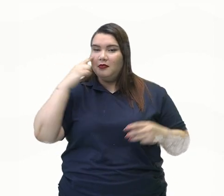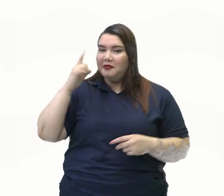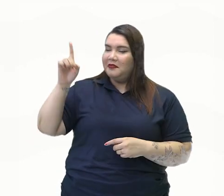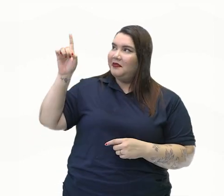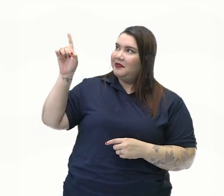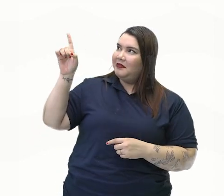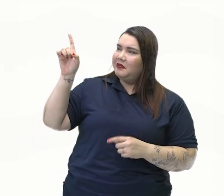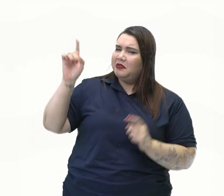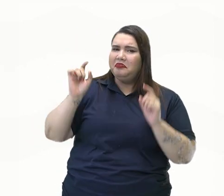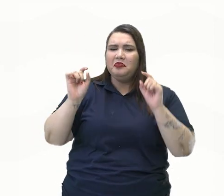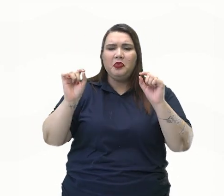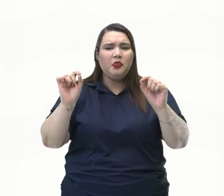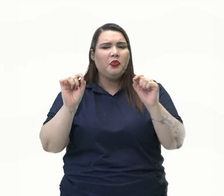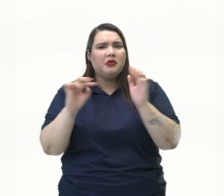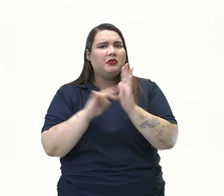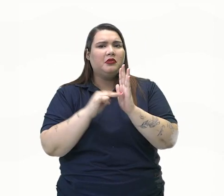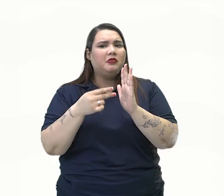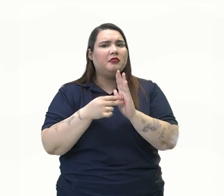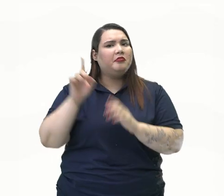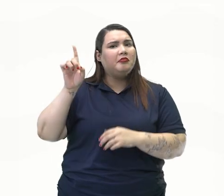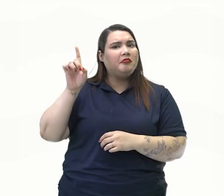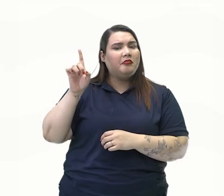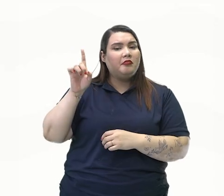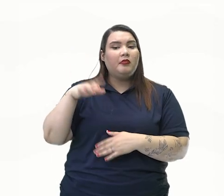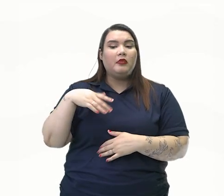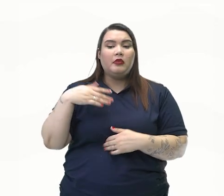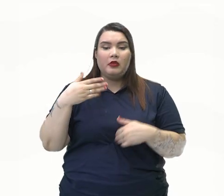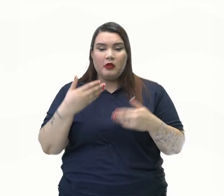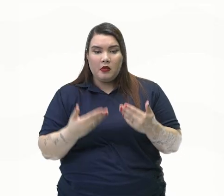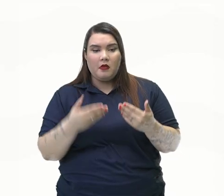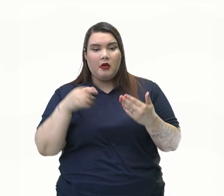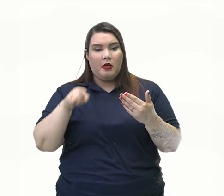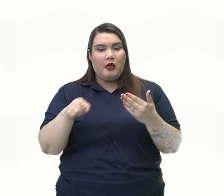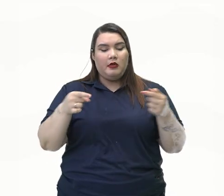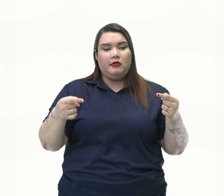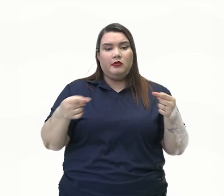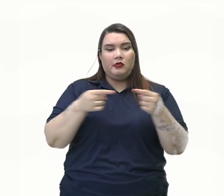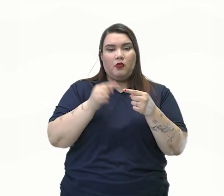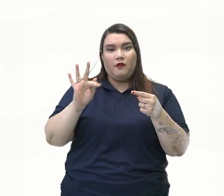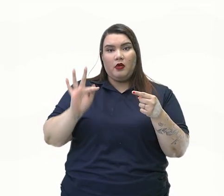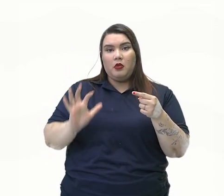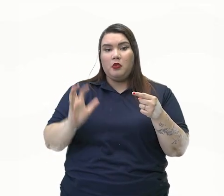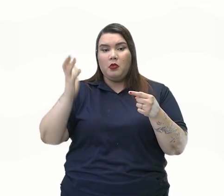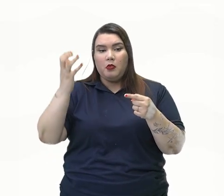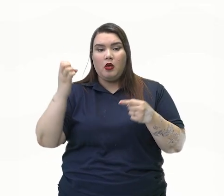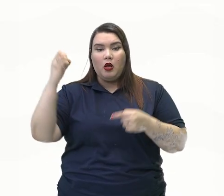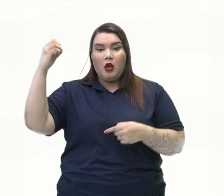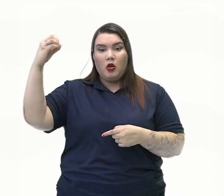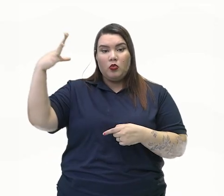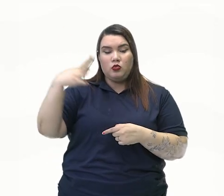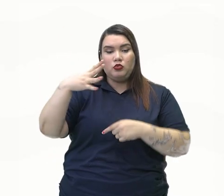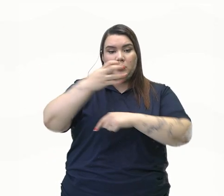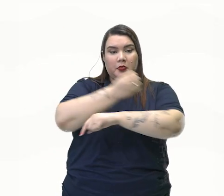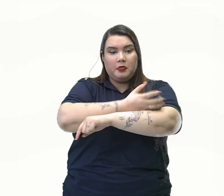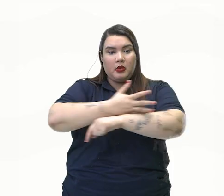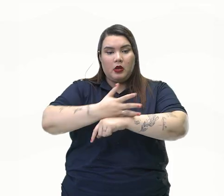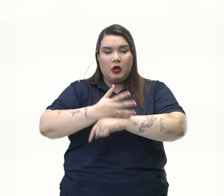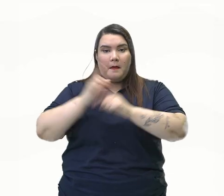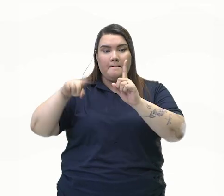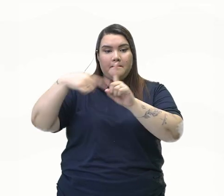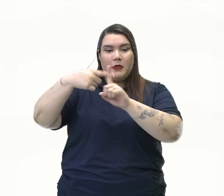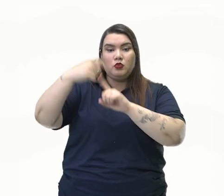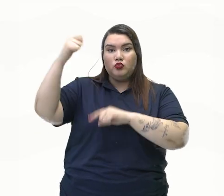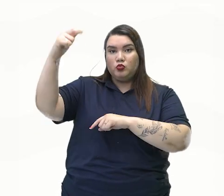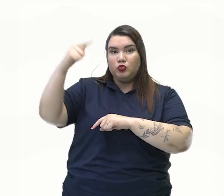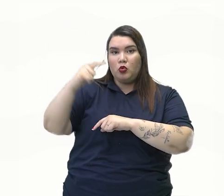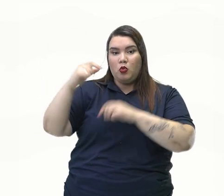mesmo? E o que significa o arco-íris? O arco-íris é um fenômeno que ocorre quando a luz branca, como a